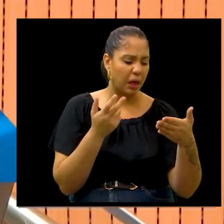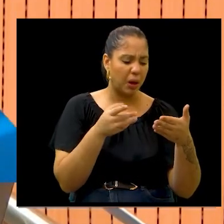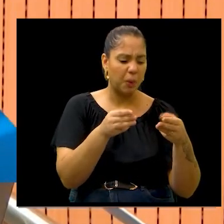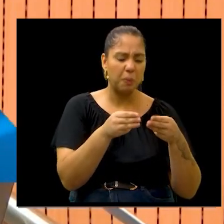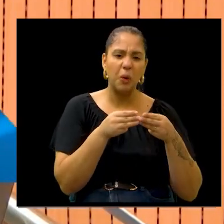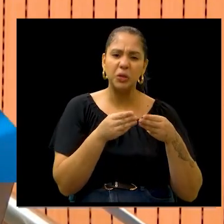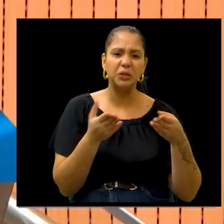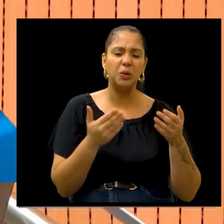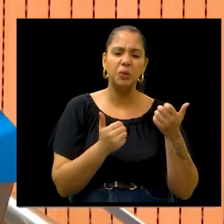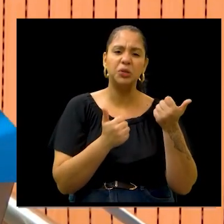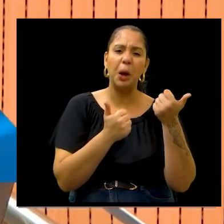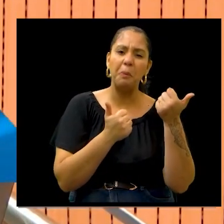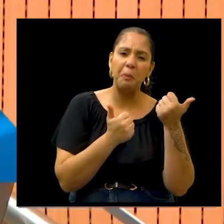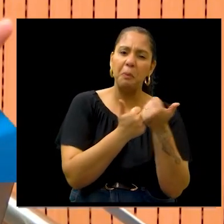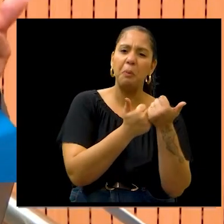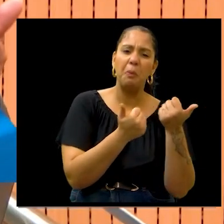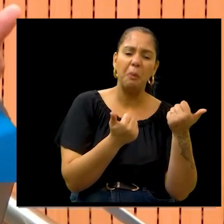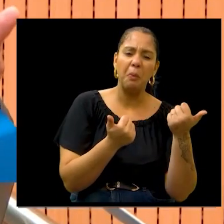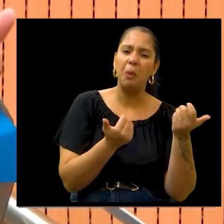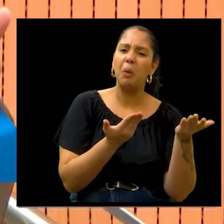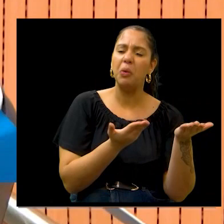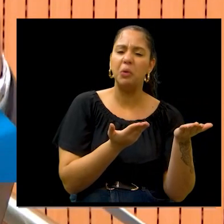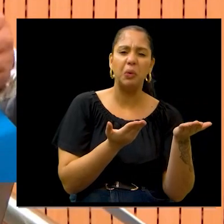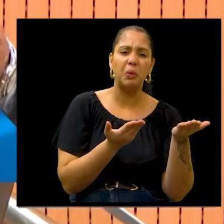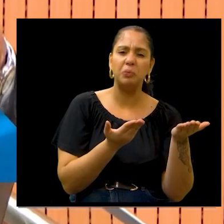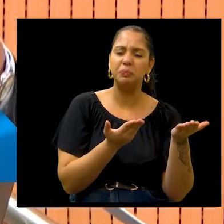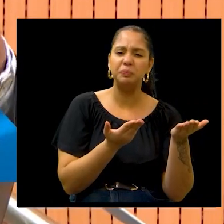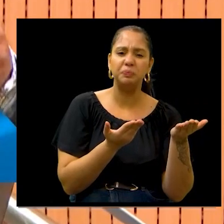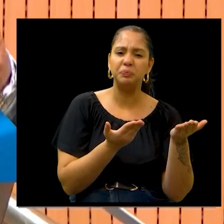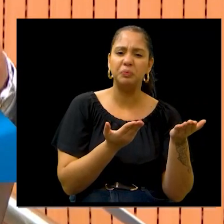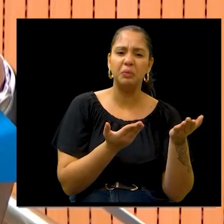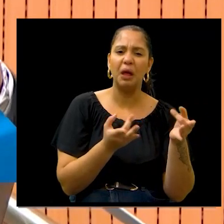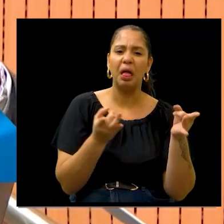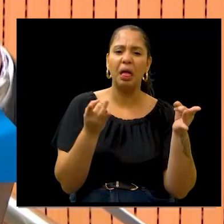moção falando que está tendo alguma moção de apoio